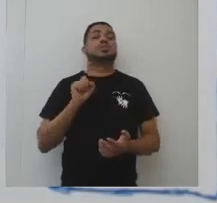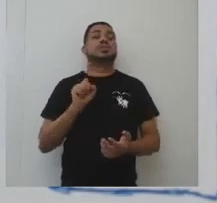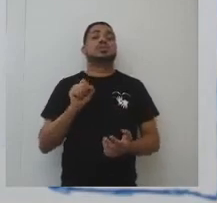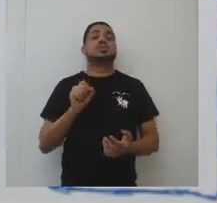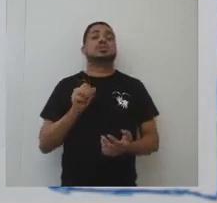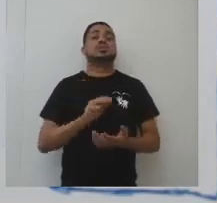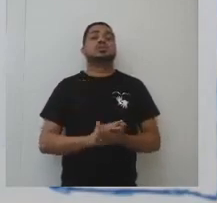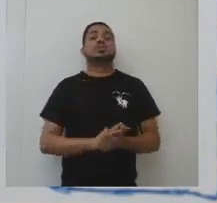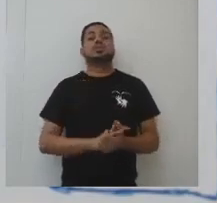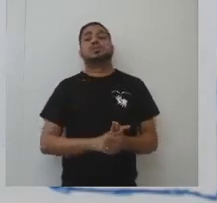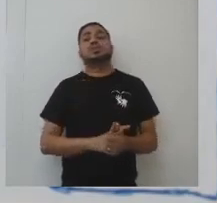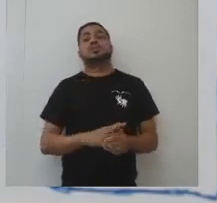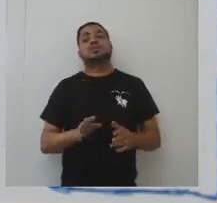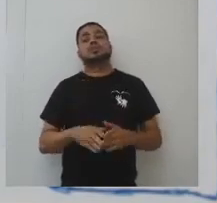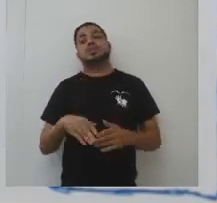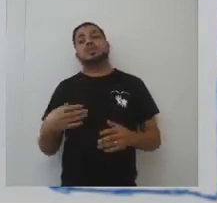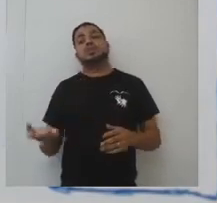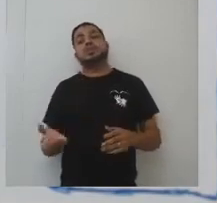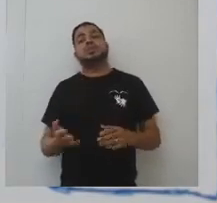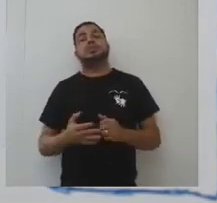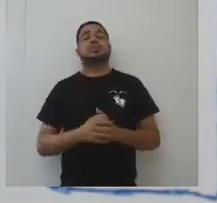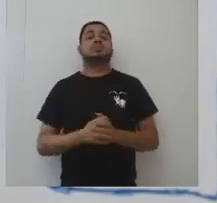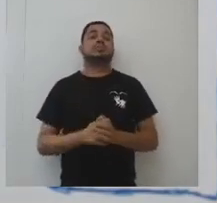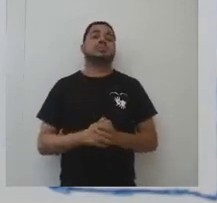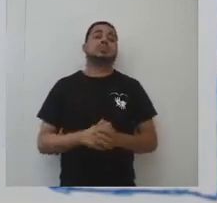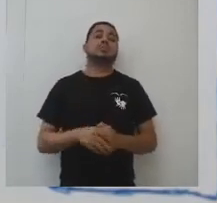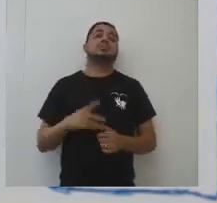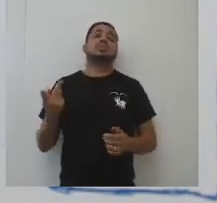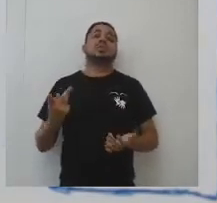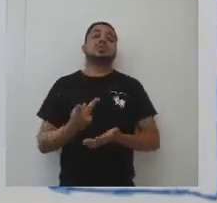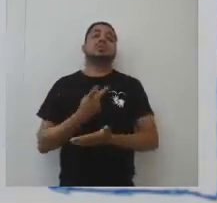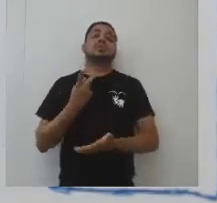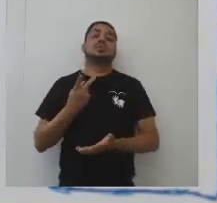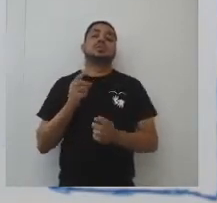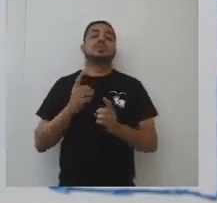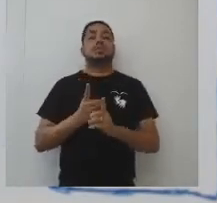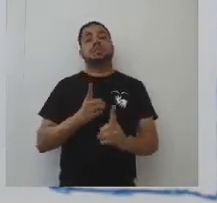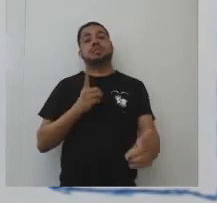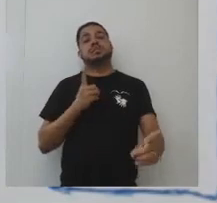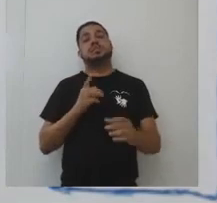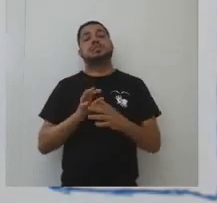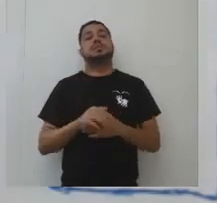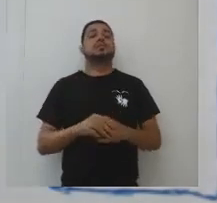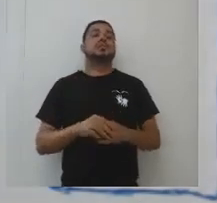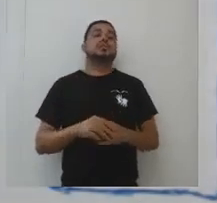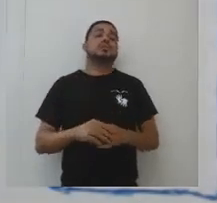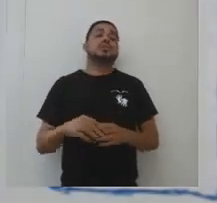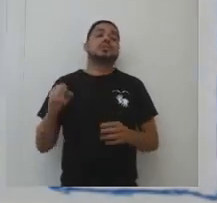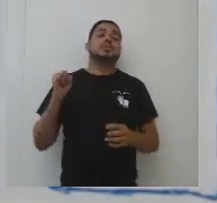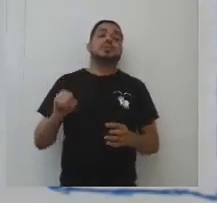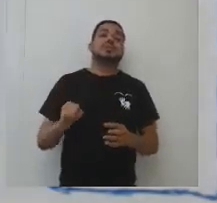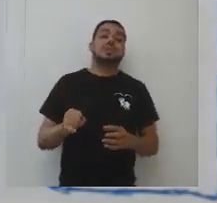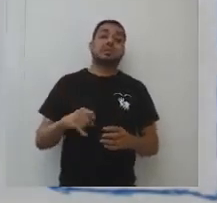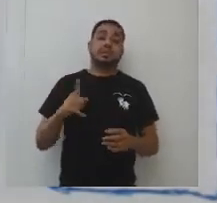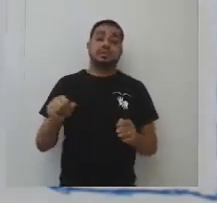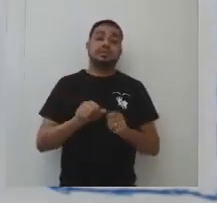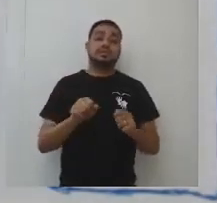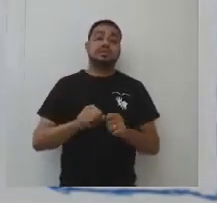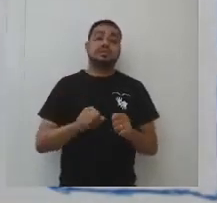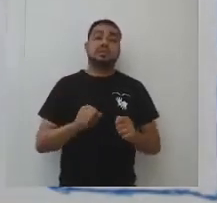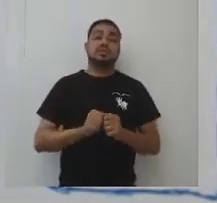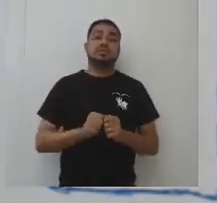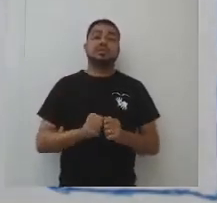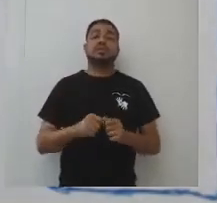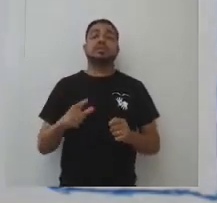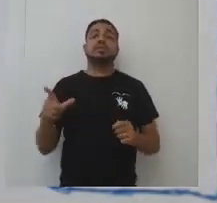o campo? E para lá, para o lado, o que acontece com a distância? Se o gráfico faz isso, está dizendo